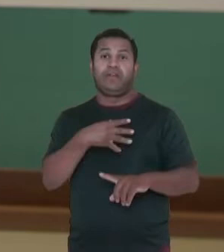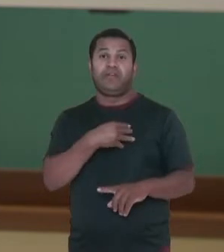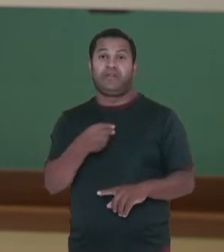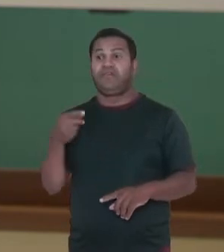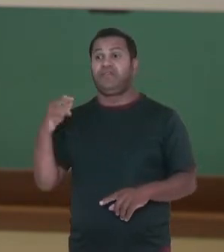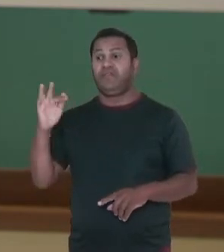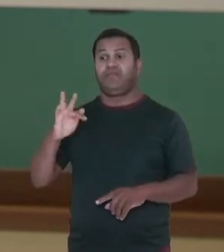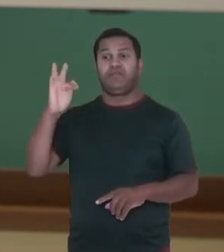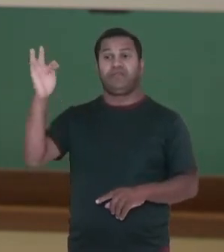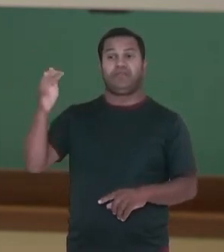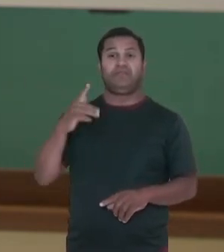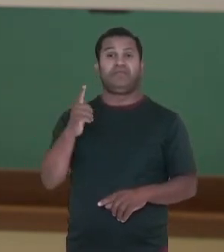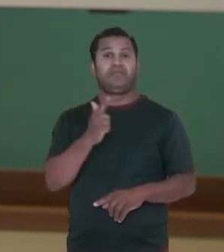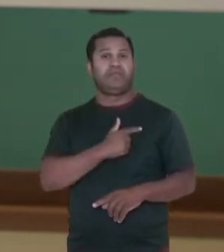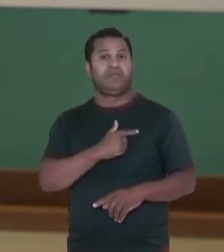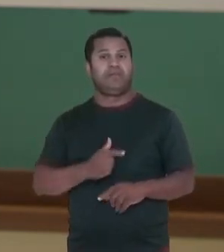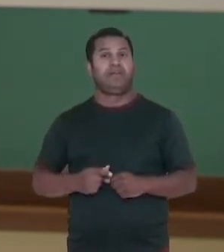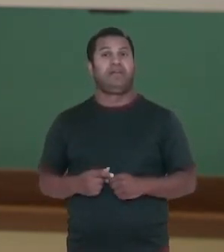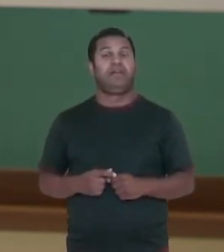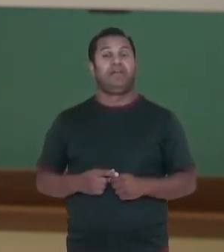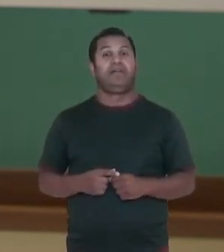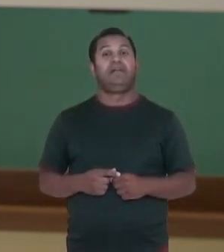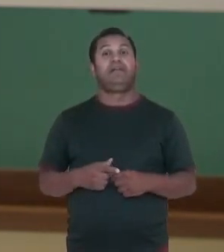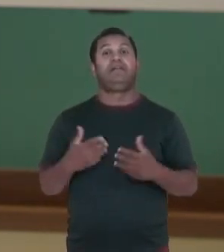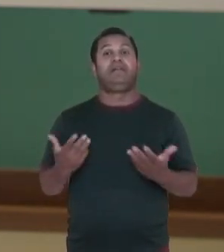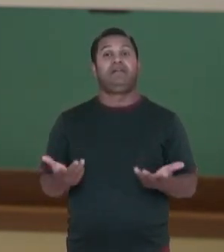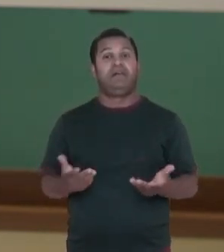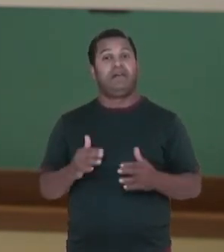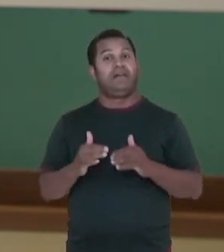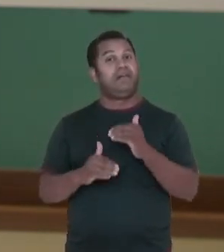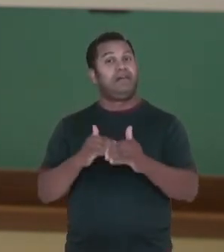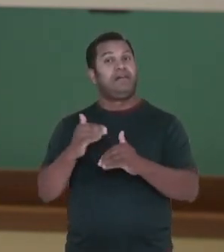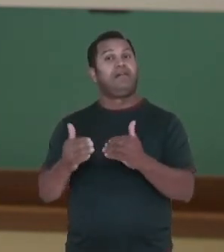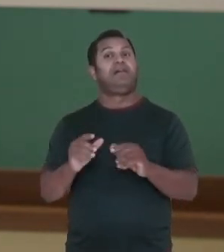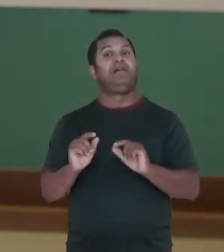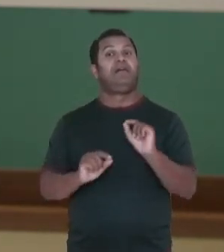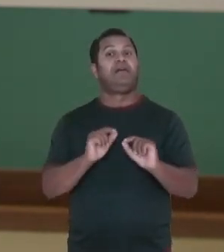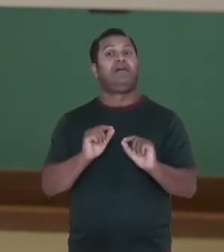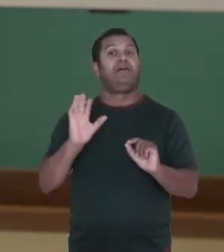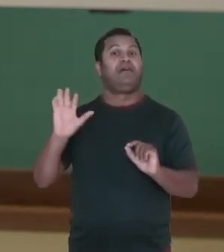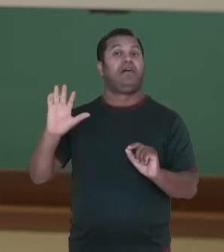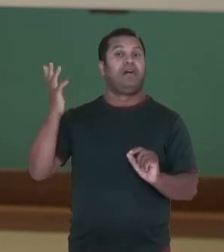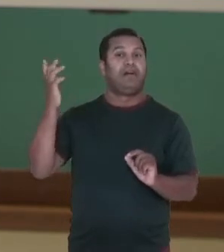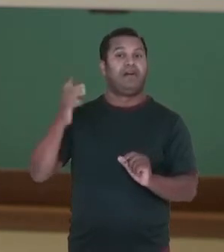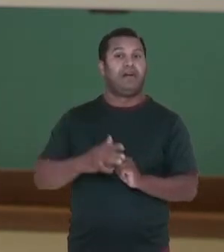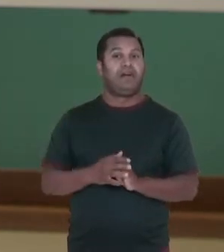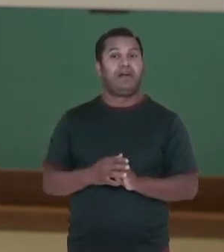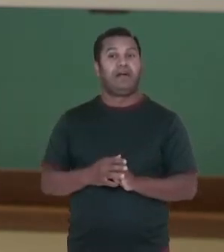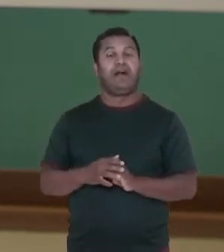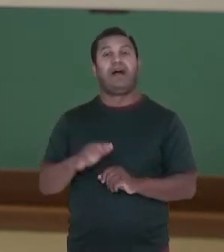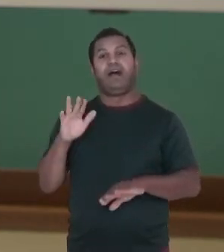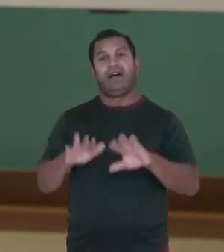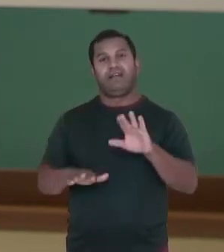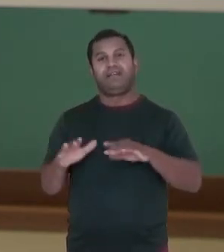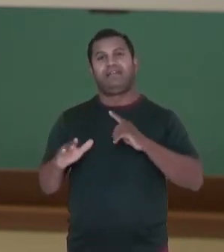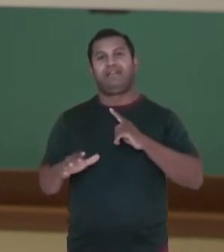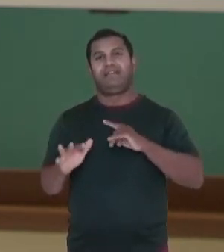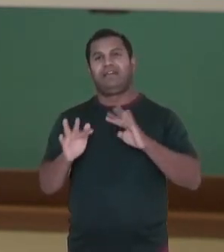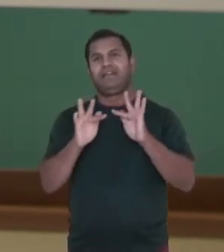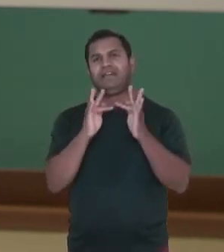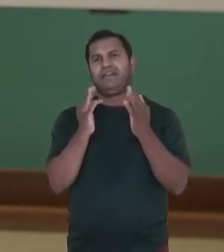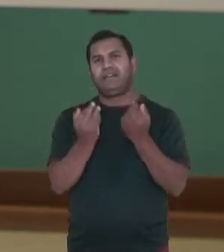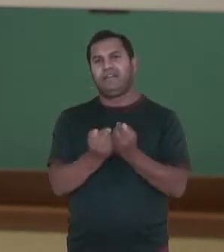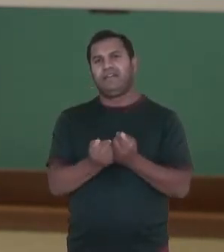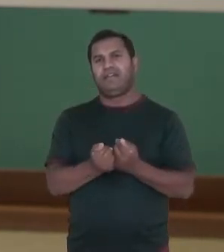eugenia positiva, que são casamentos arranjados, né? Ah, eu gosto naquela pessoa ou naquela família, eu